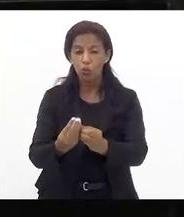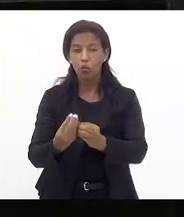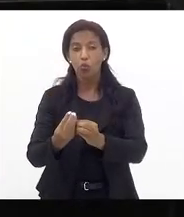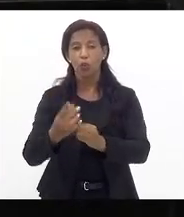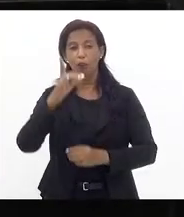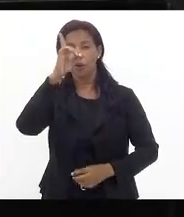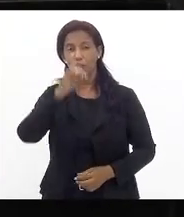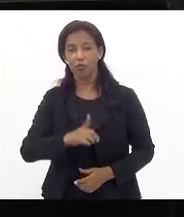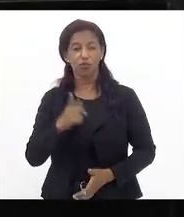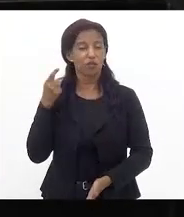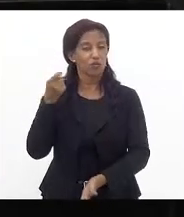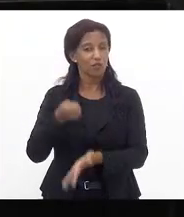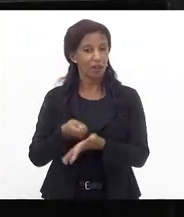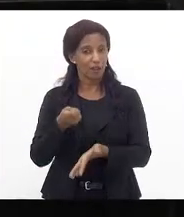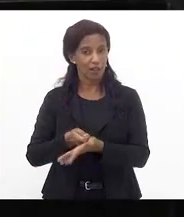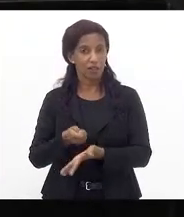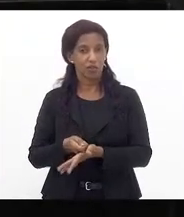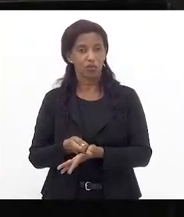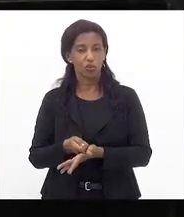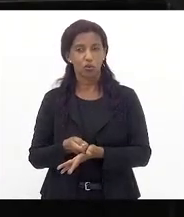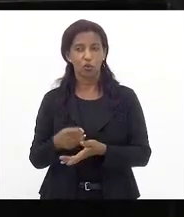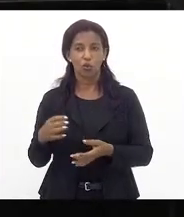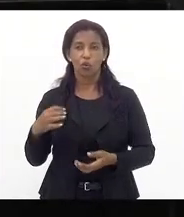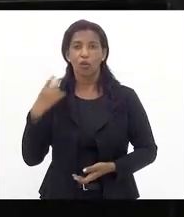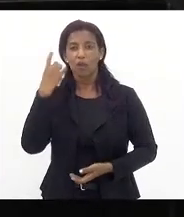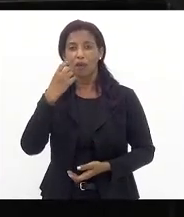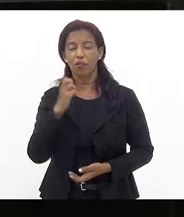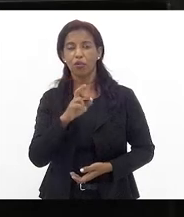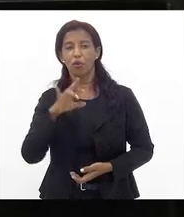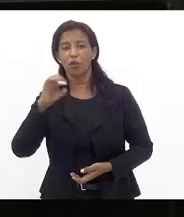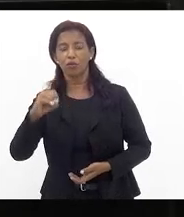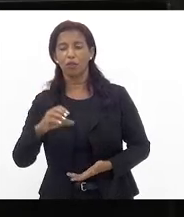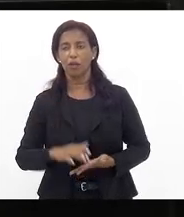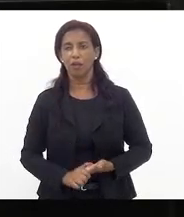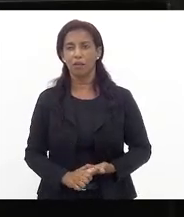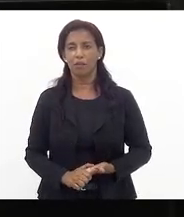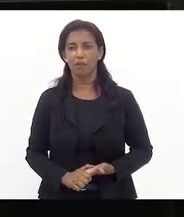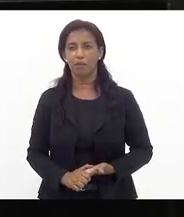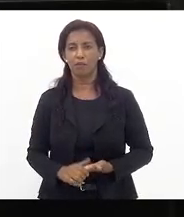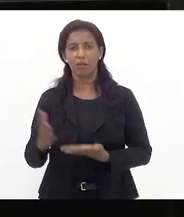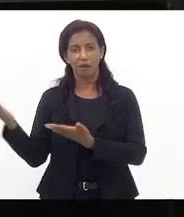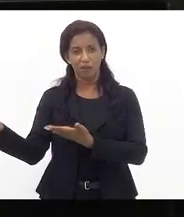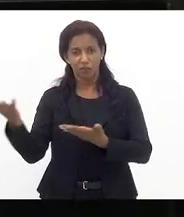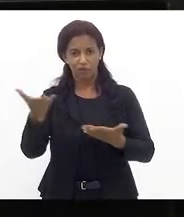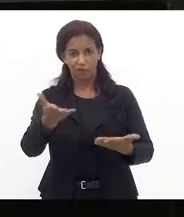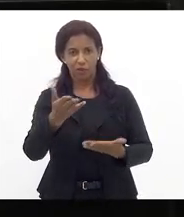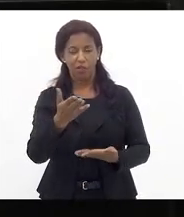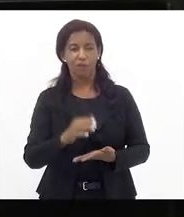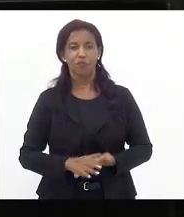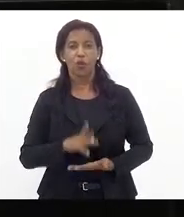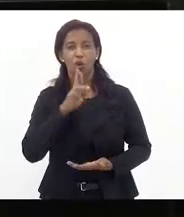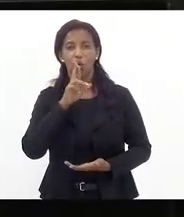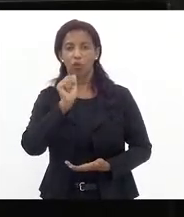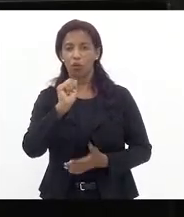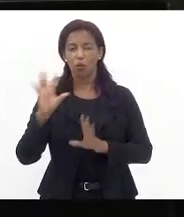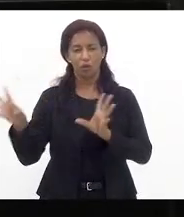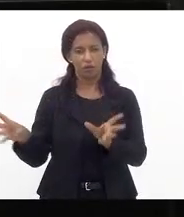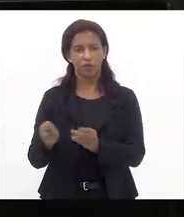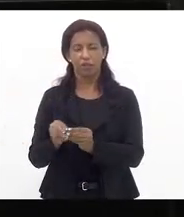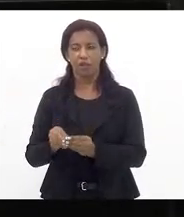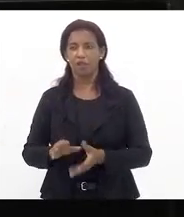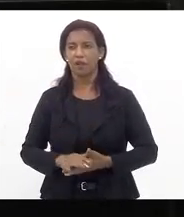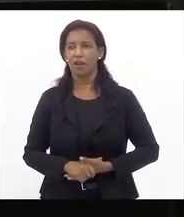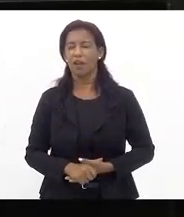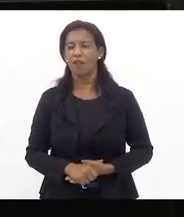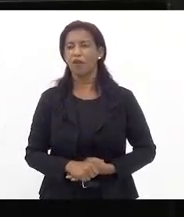que os direitos sejam garantidos, deputado Eurico, tudo. Então, eu vou abrir uma parte para o deputado Rodrigo Amorim e vou encerrar minha fala.